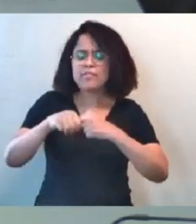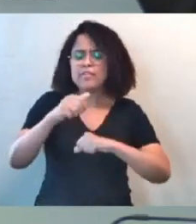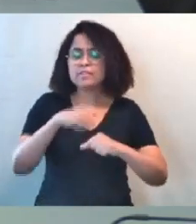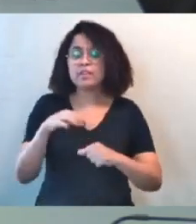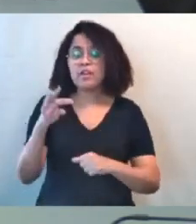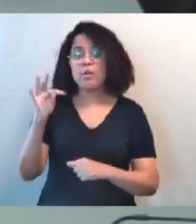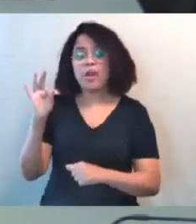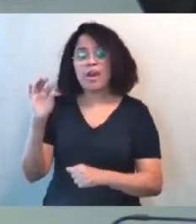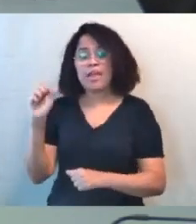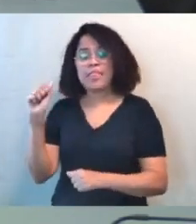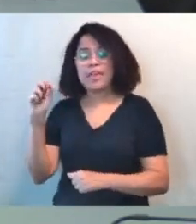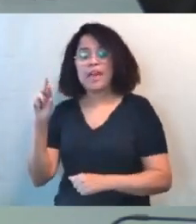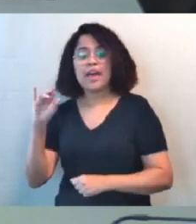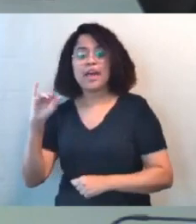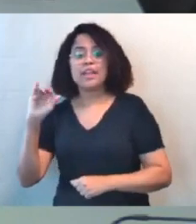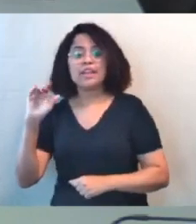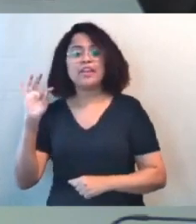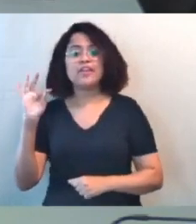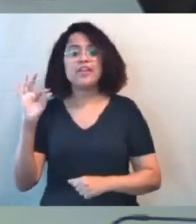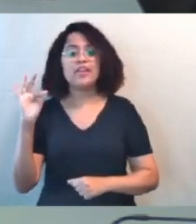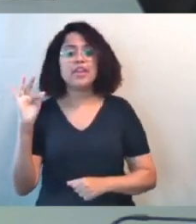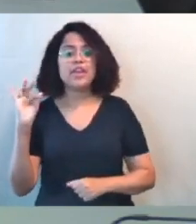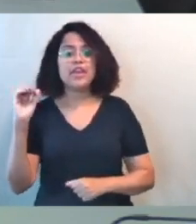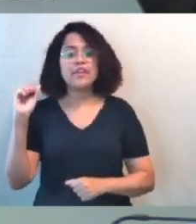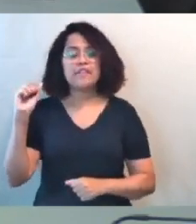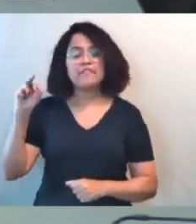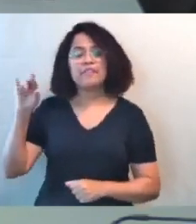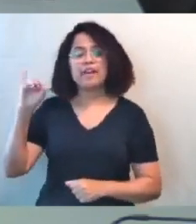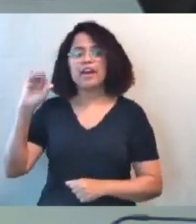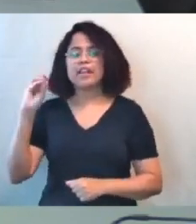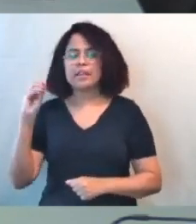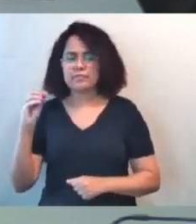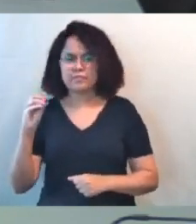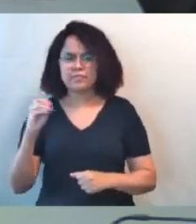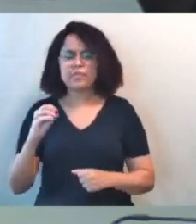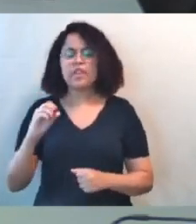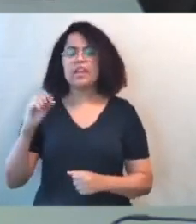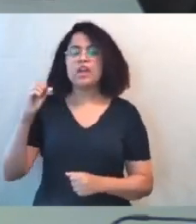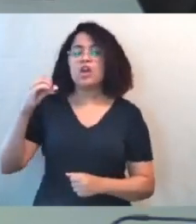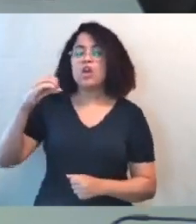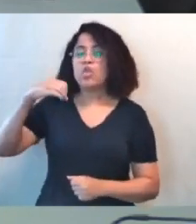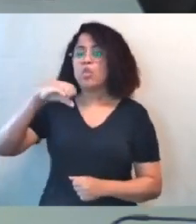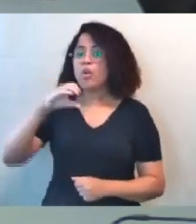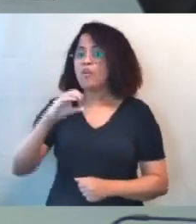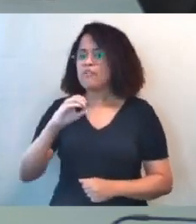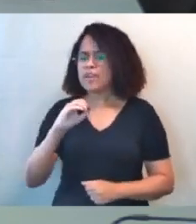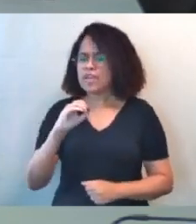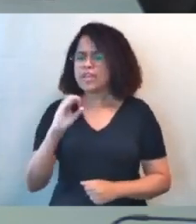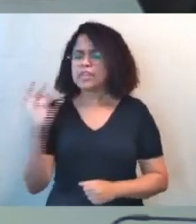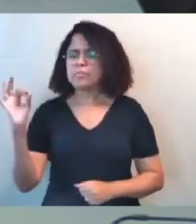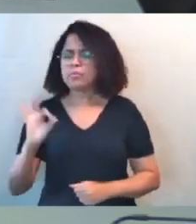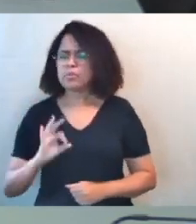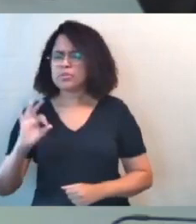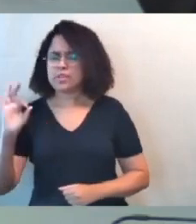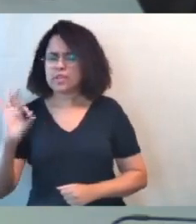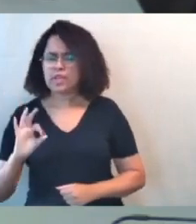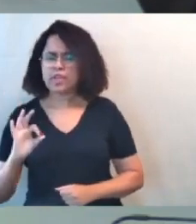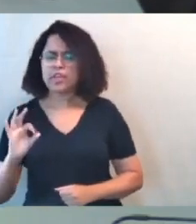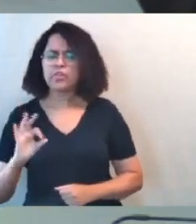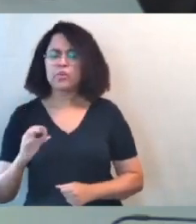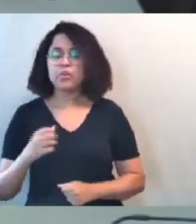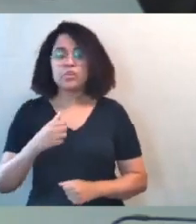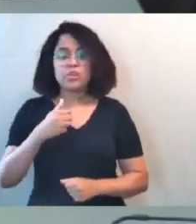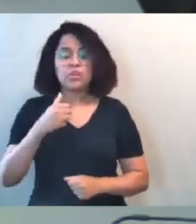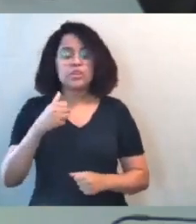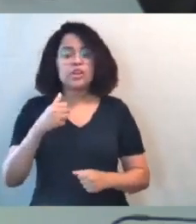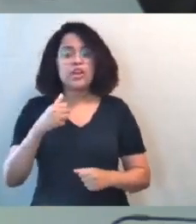está sendo dada pelo município, num ônibus que tem data de validade de 12